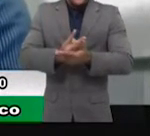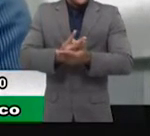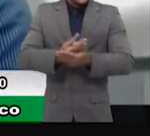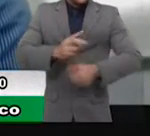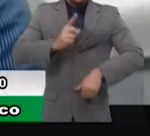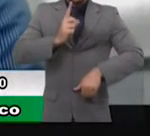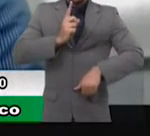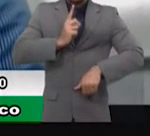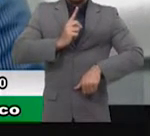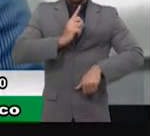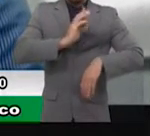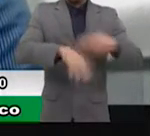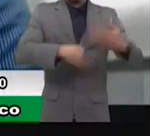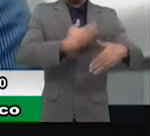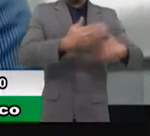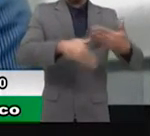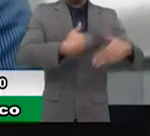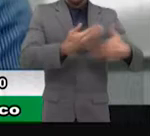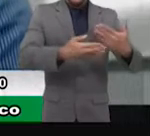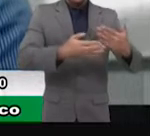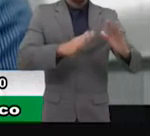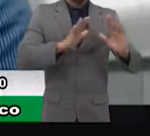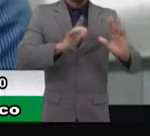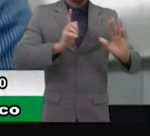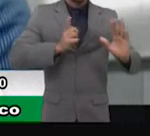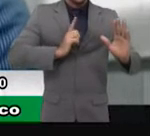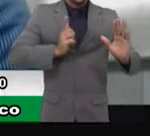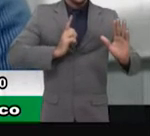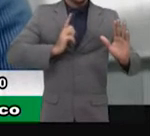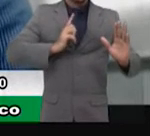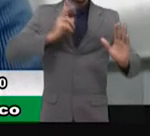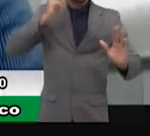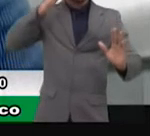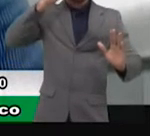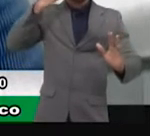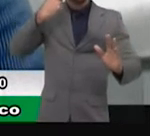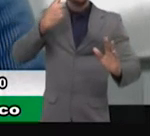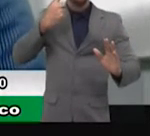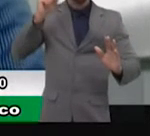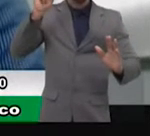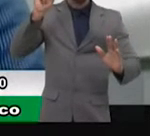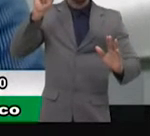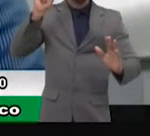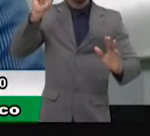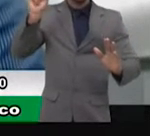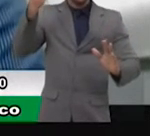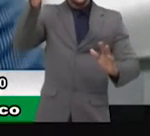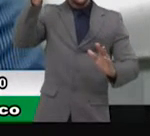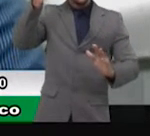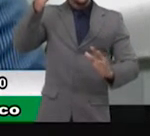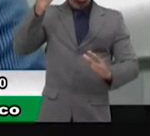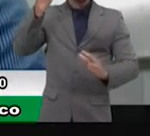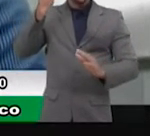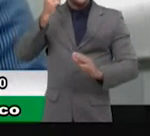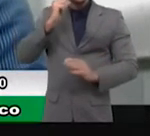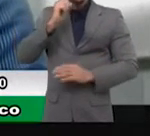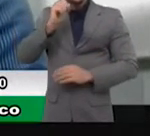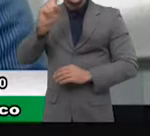Câmara e veio uma lembrança do primeiro dia que eu entrei nessa Câmara Municipal, que foi